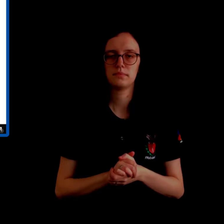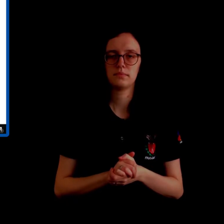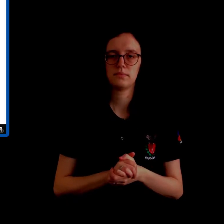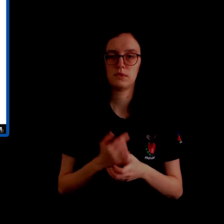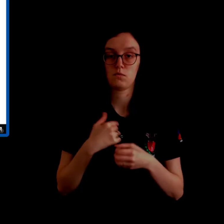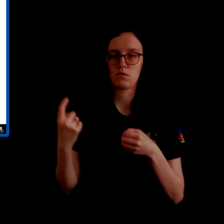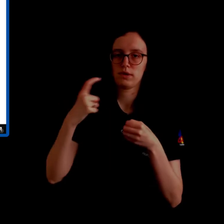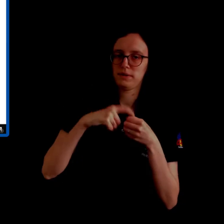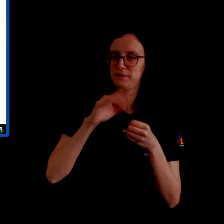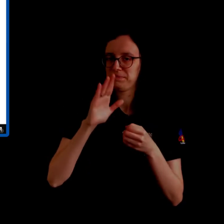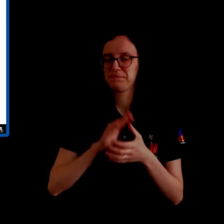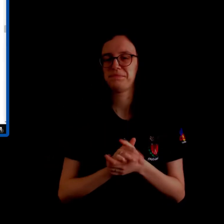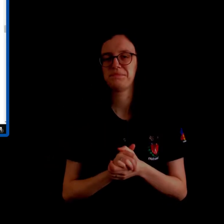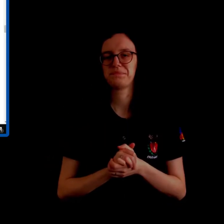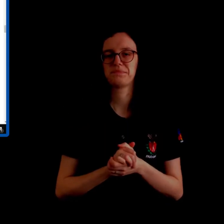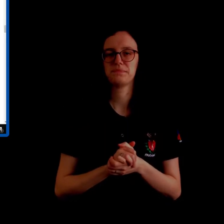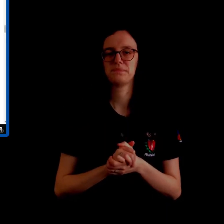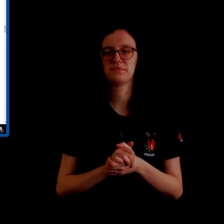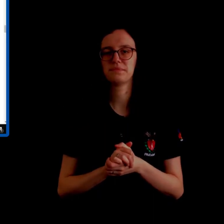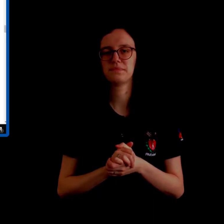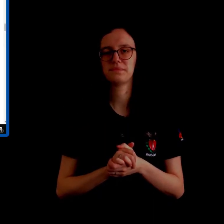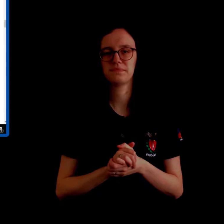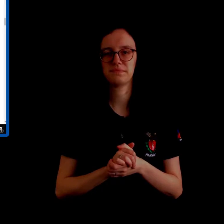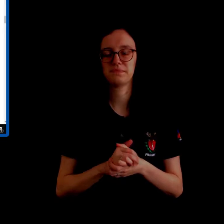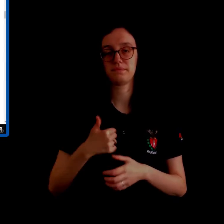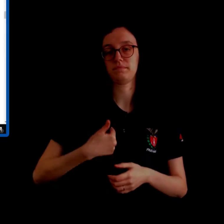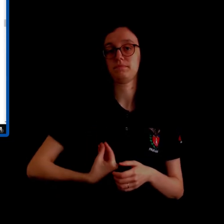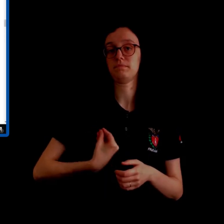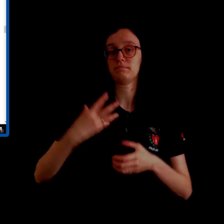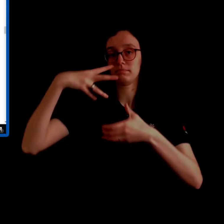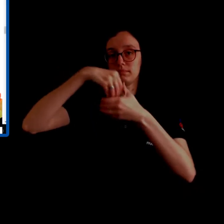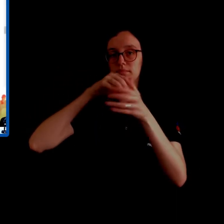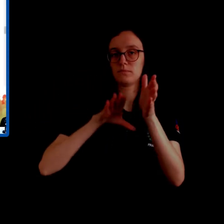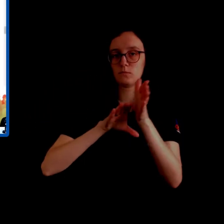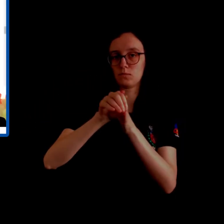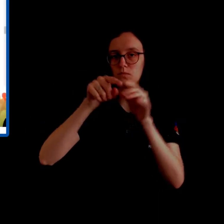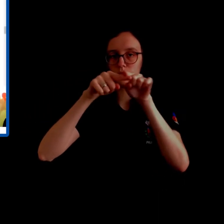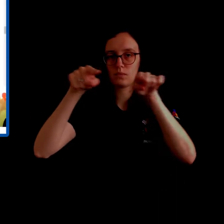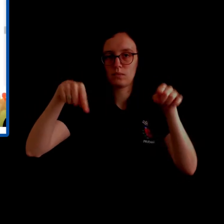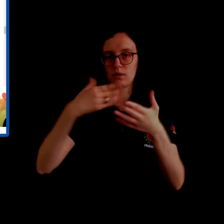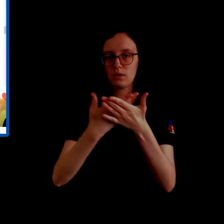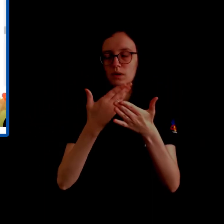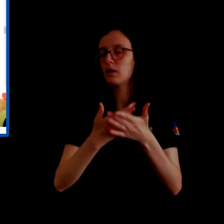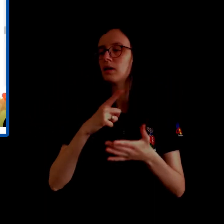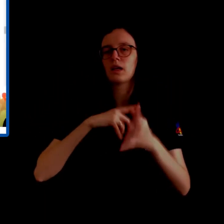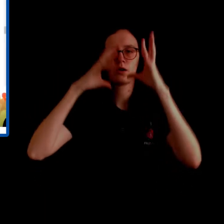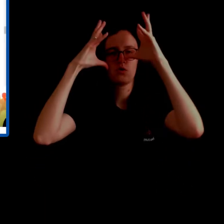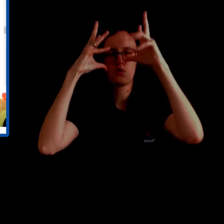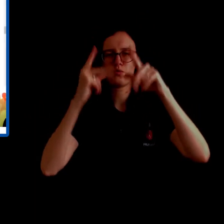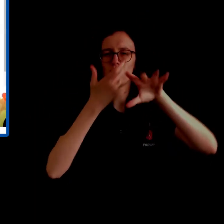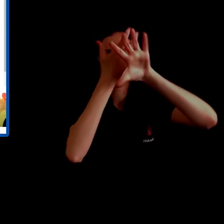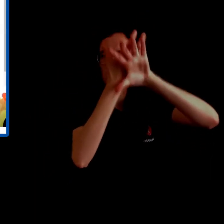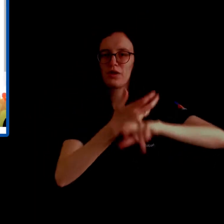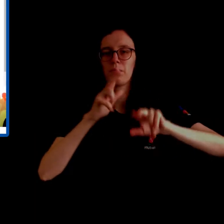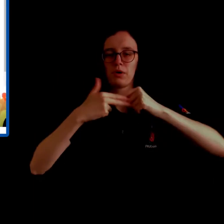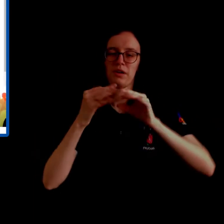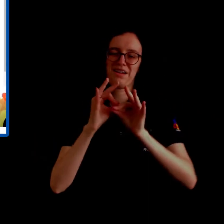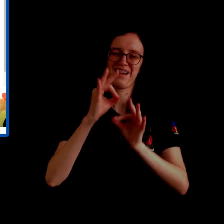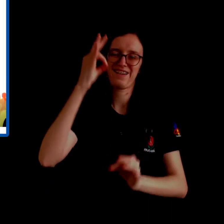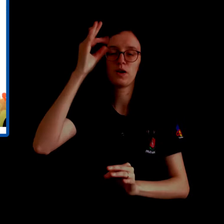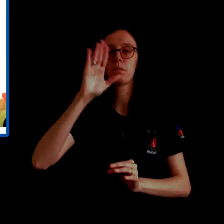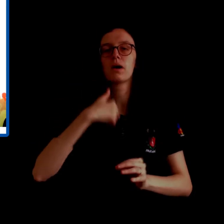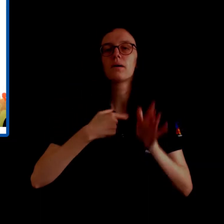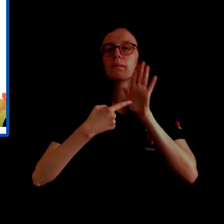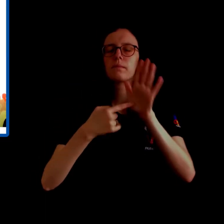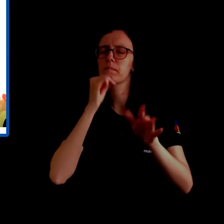peraí. Estou dentro aqui do meu Classroom, né? O meu Classroom tem todas as turmas aí, por isso que ele é bem grande. Mas eu vou acessar,